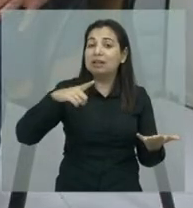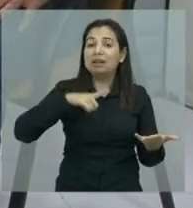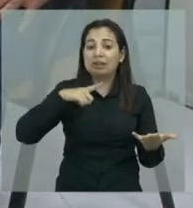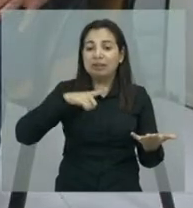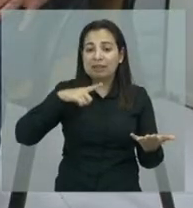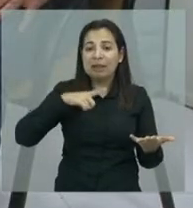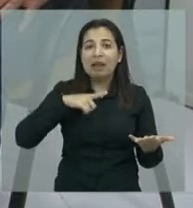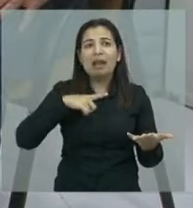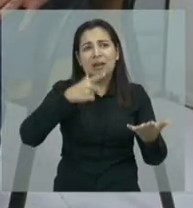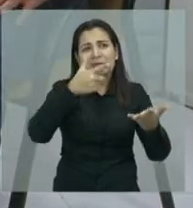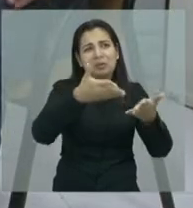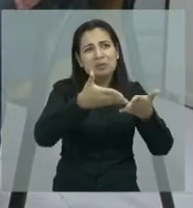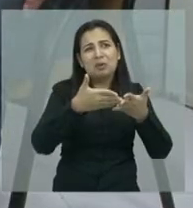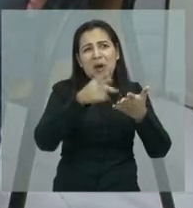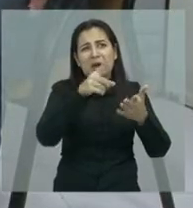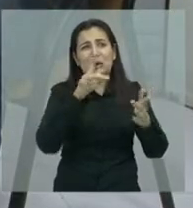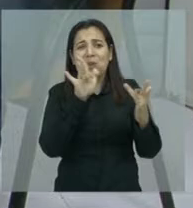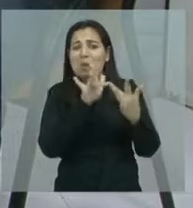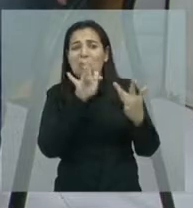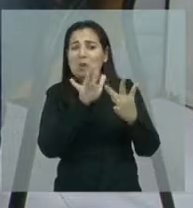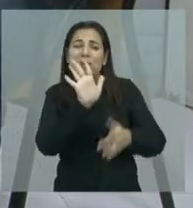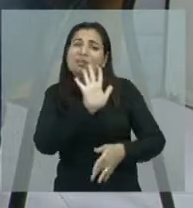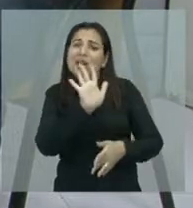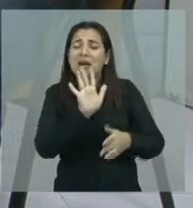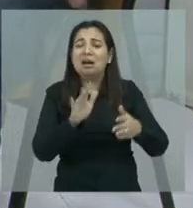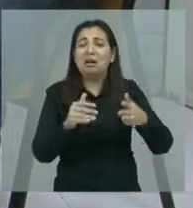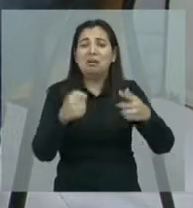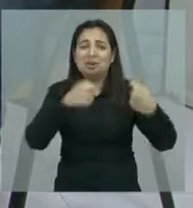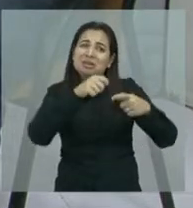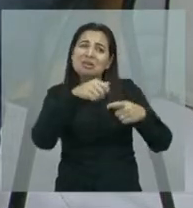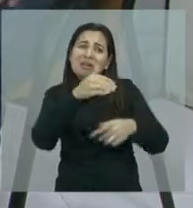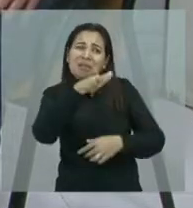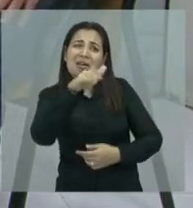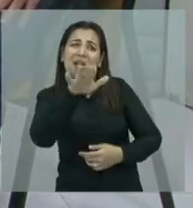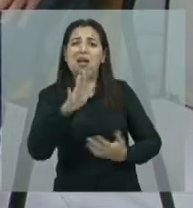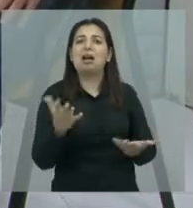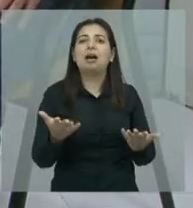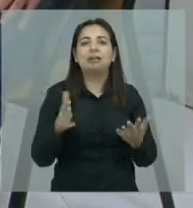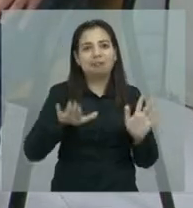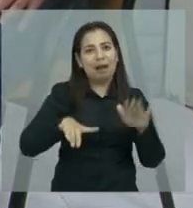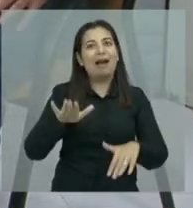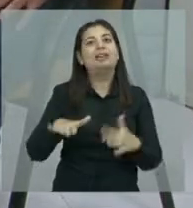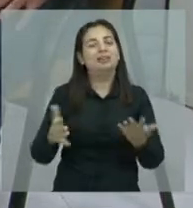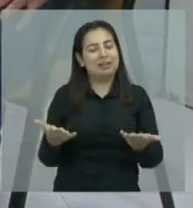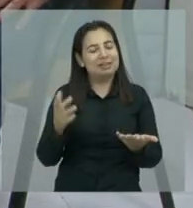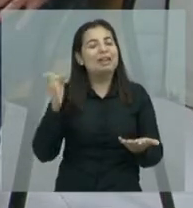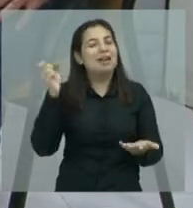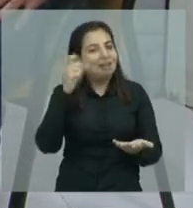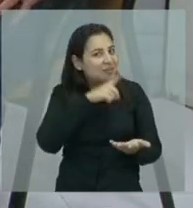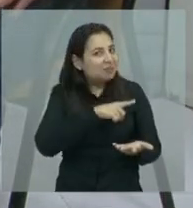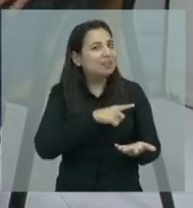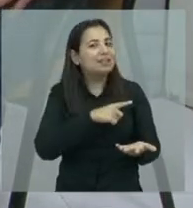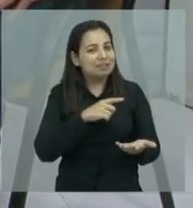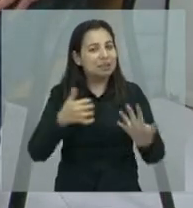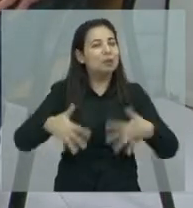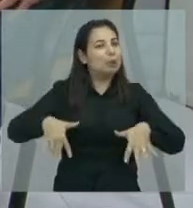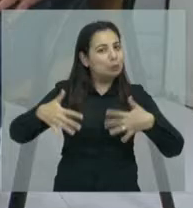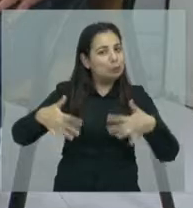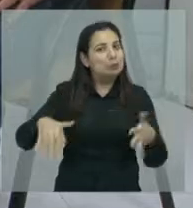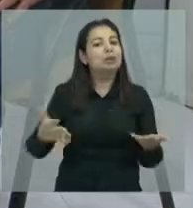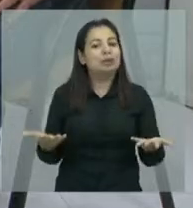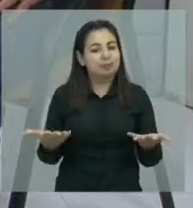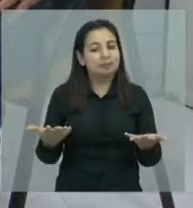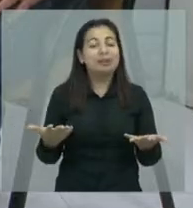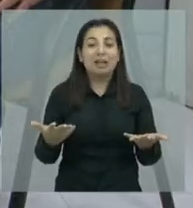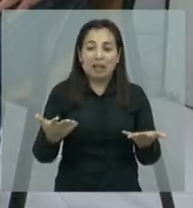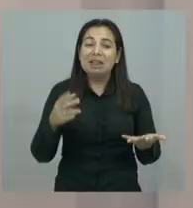não é legal, a gente está aqui com você, vão pensar, vão associar que a gente também está na mesma situação. Para você ver, ainda em tempo de